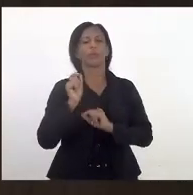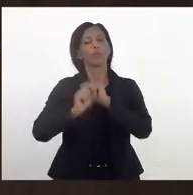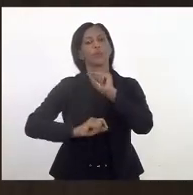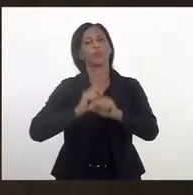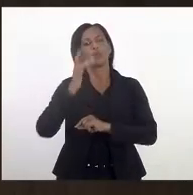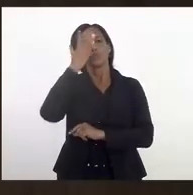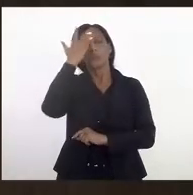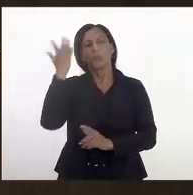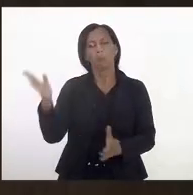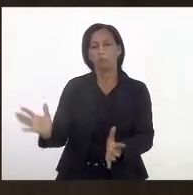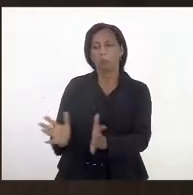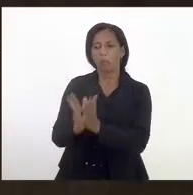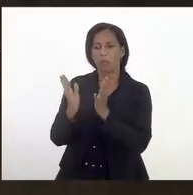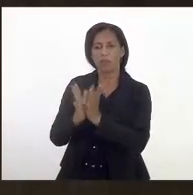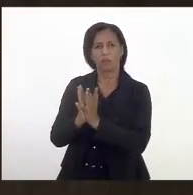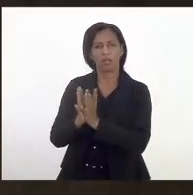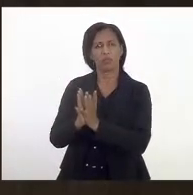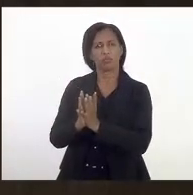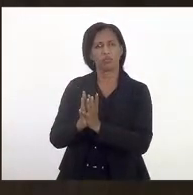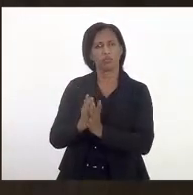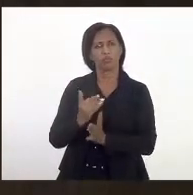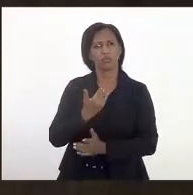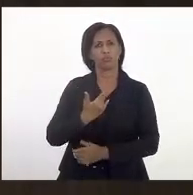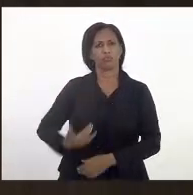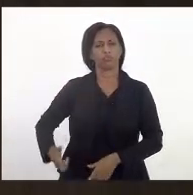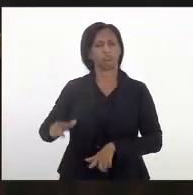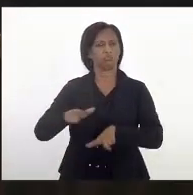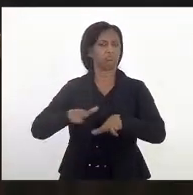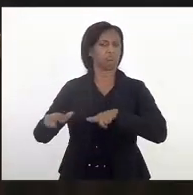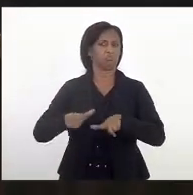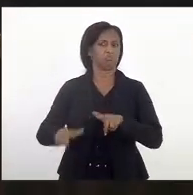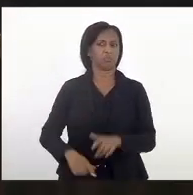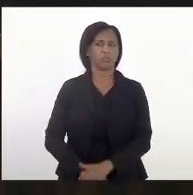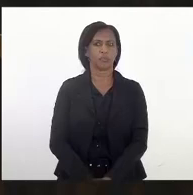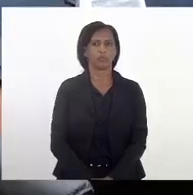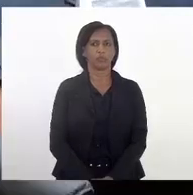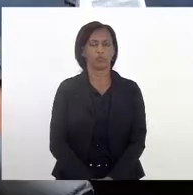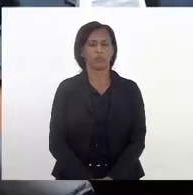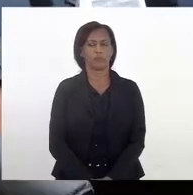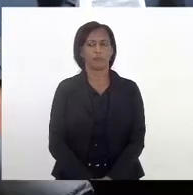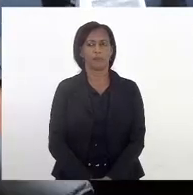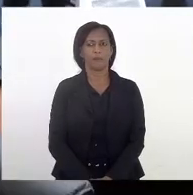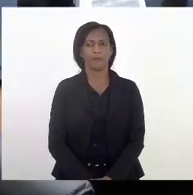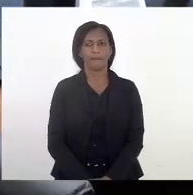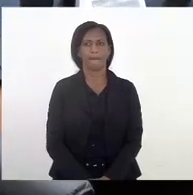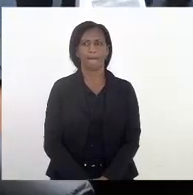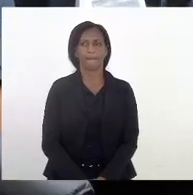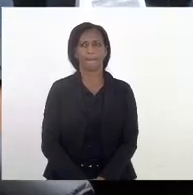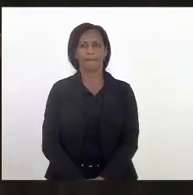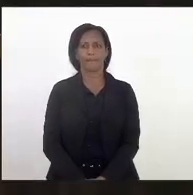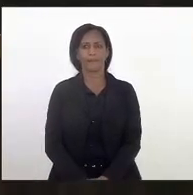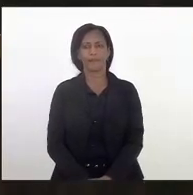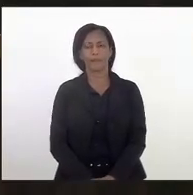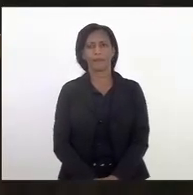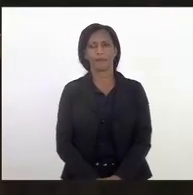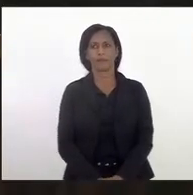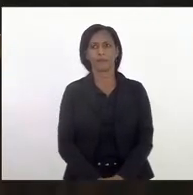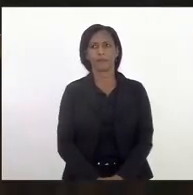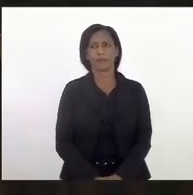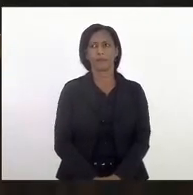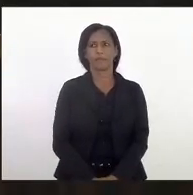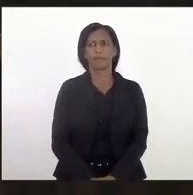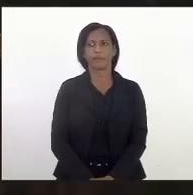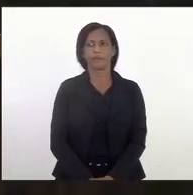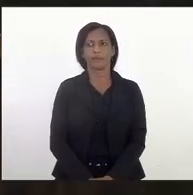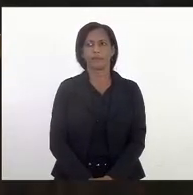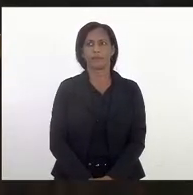defendem o empobrecimento dos Servidores Públicos do Estado E aí a deputada Martha Rocha para